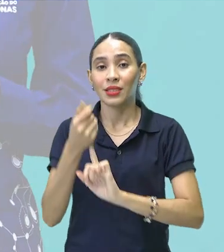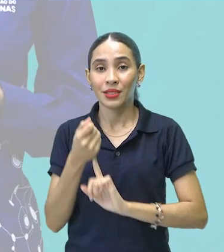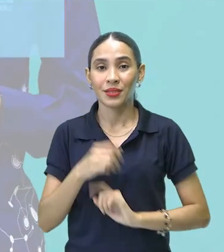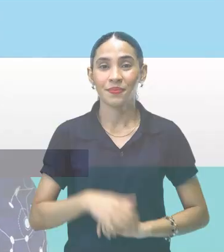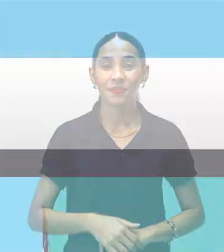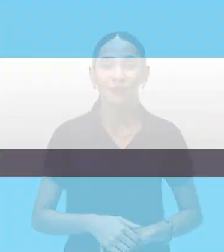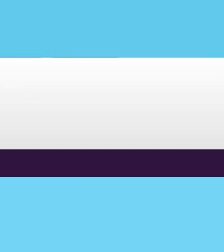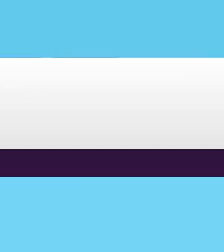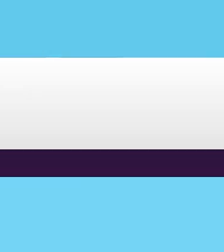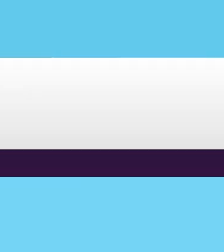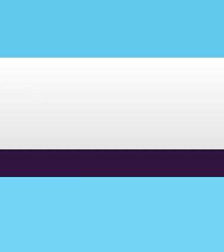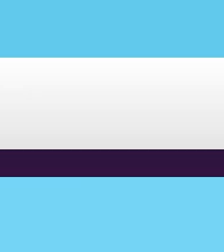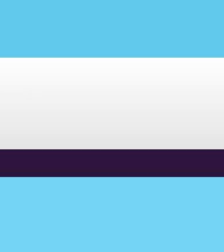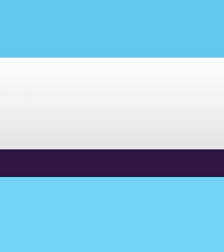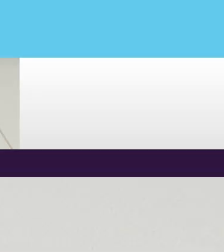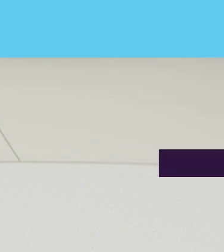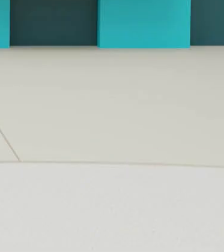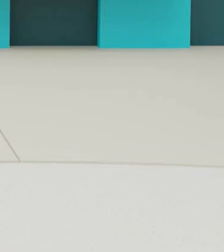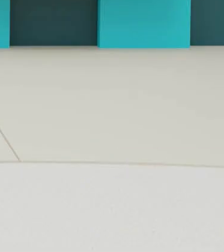só.